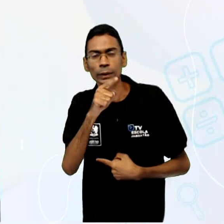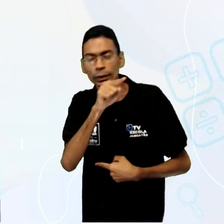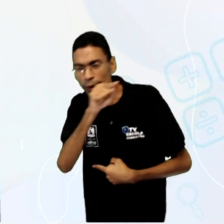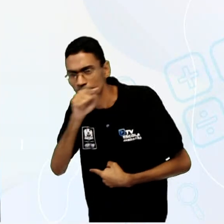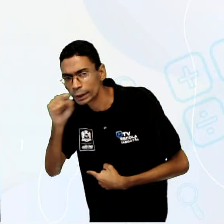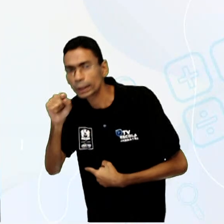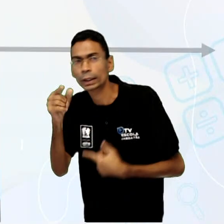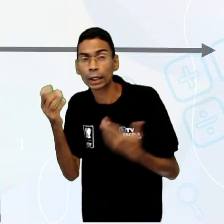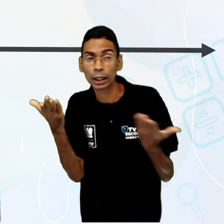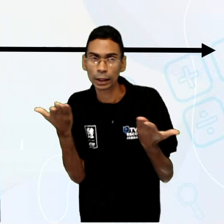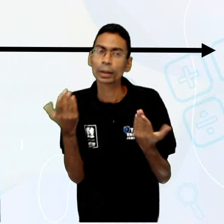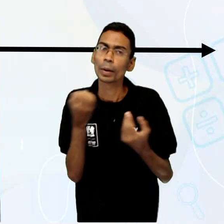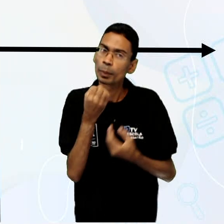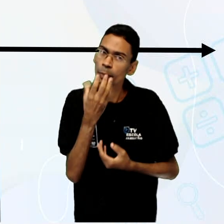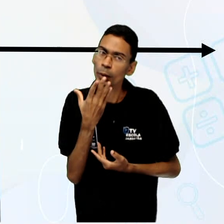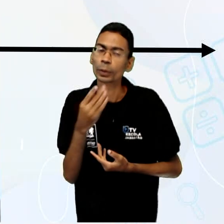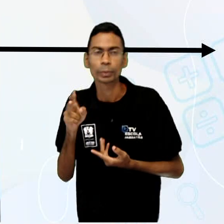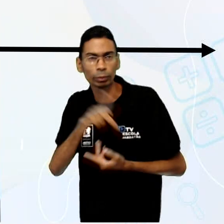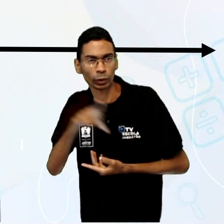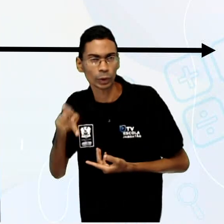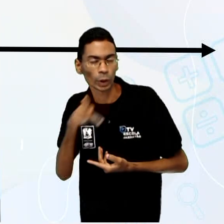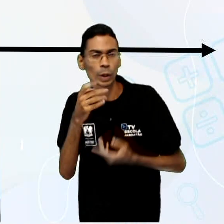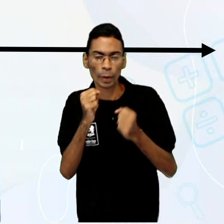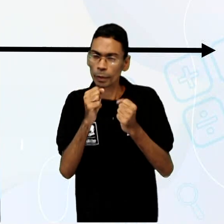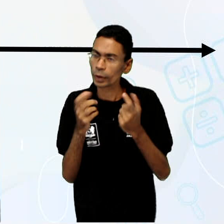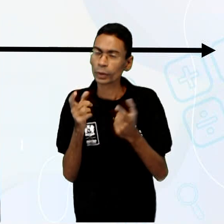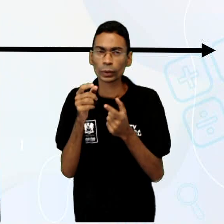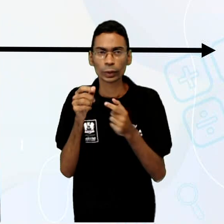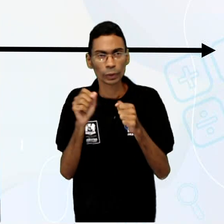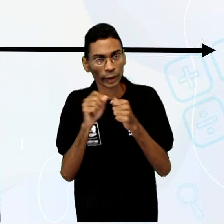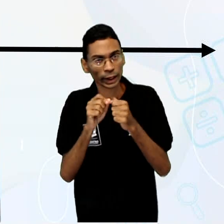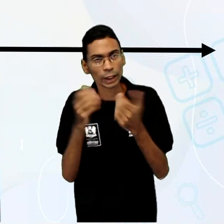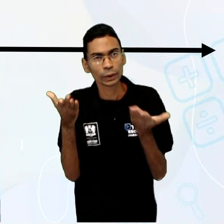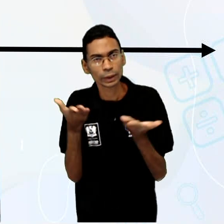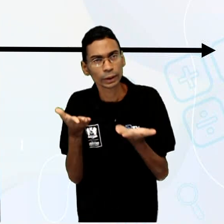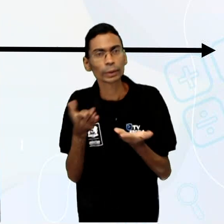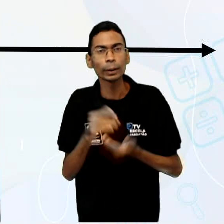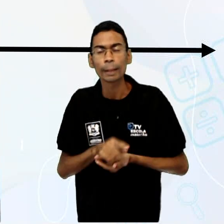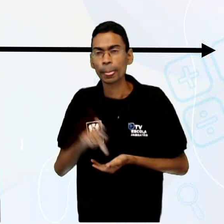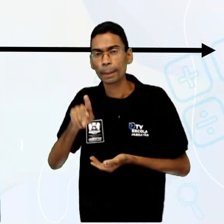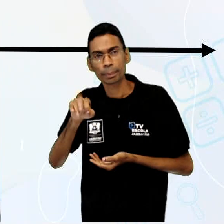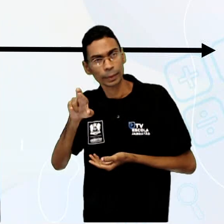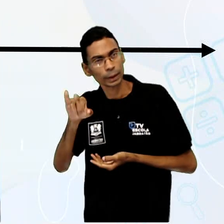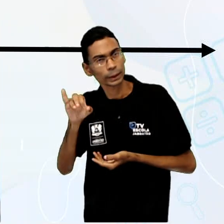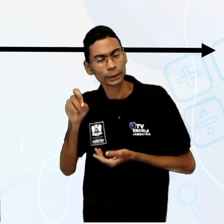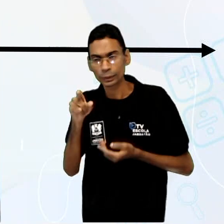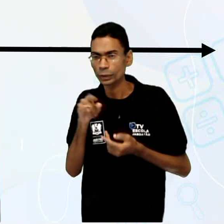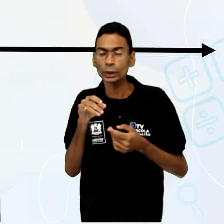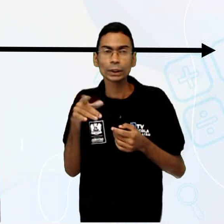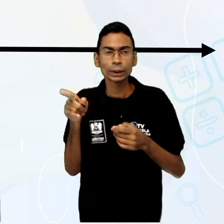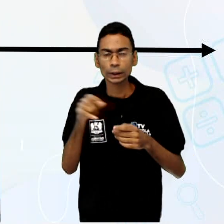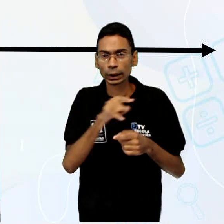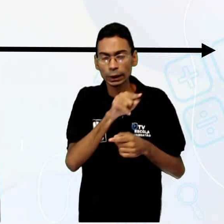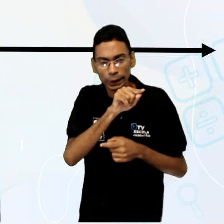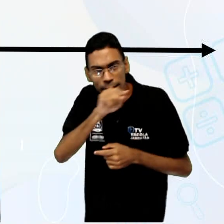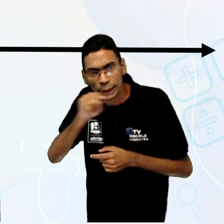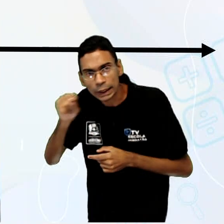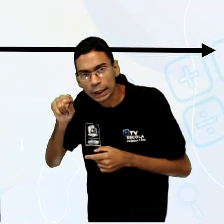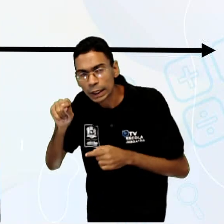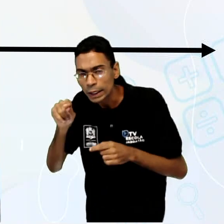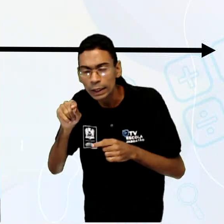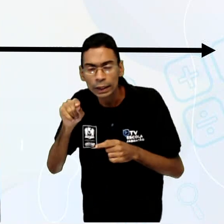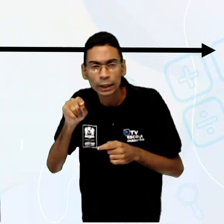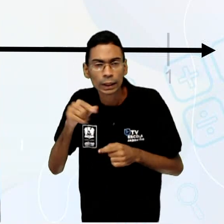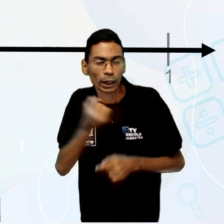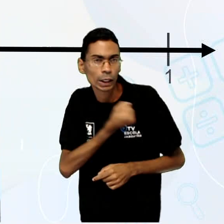dessa forma. Pedro desenhou uma linha na horizontal, uma reta. Em seguida, ele numerou essa